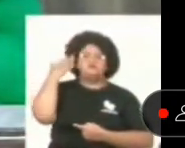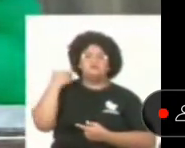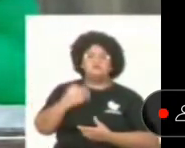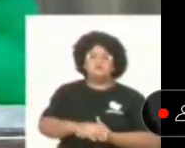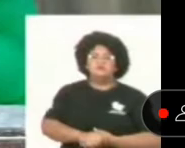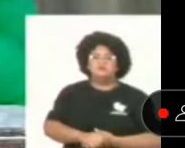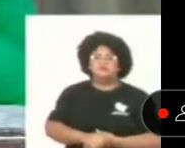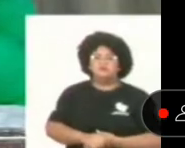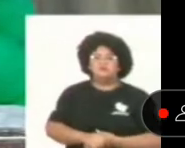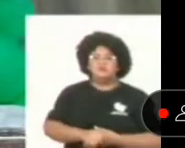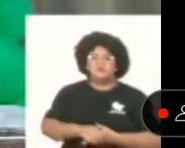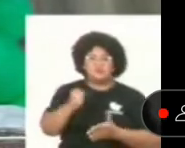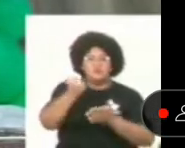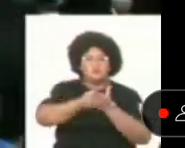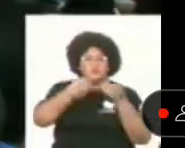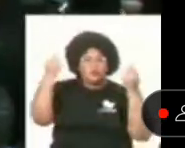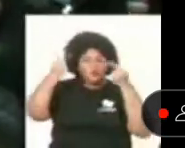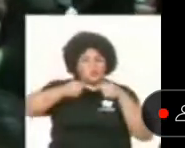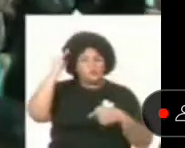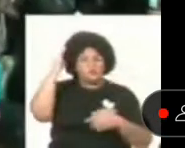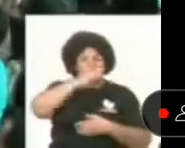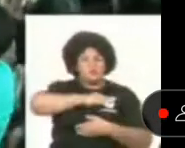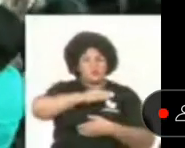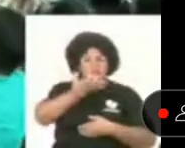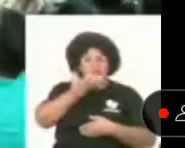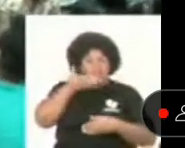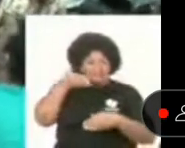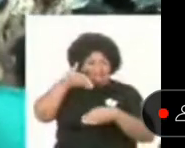Contra o mal que quer ser instalado no nosso país.